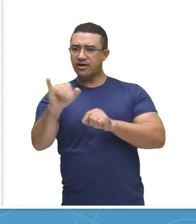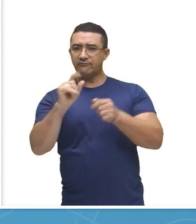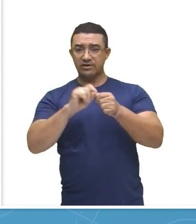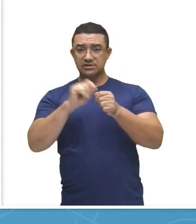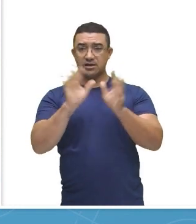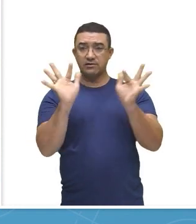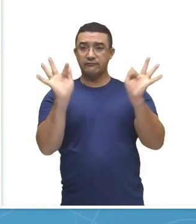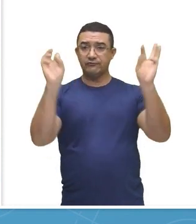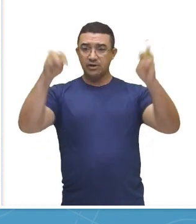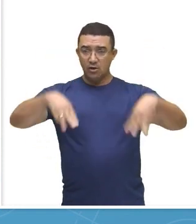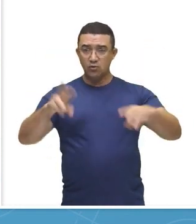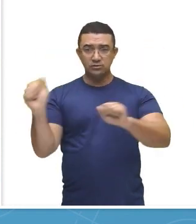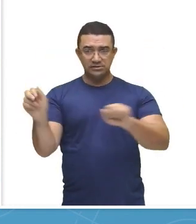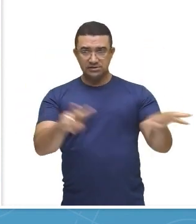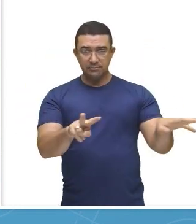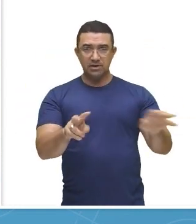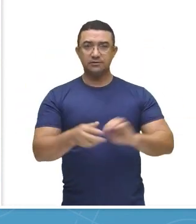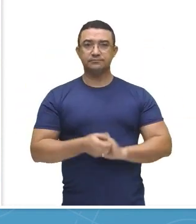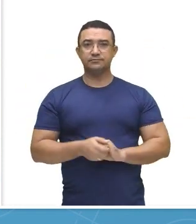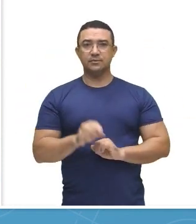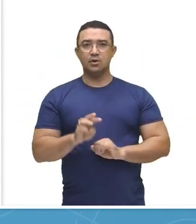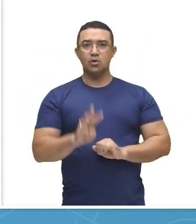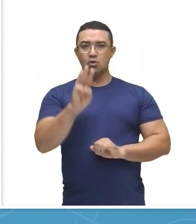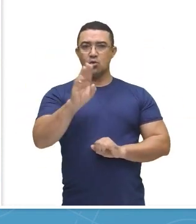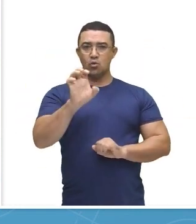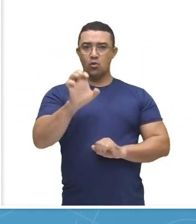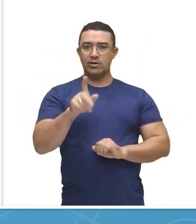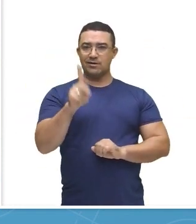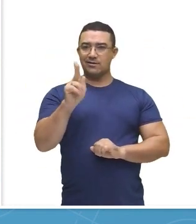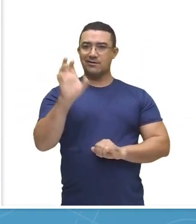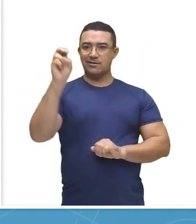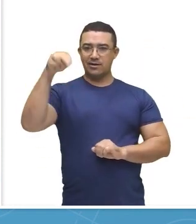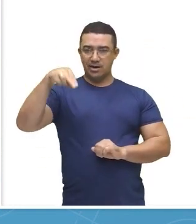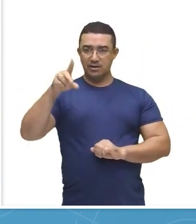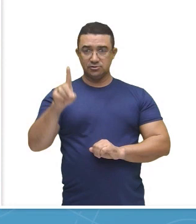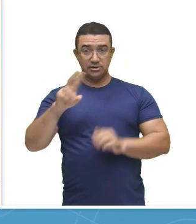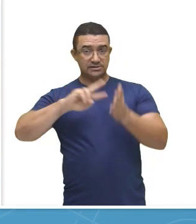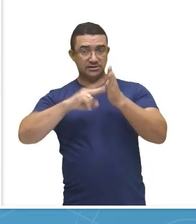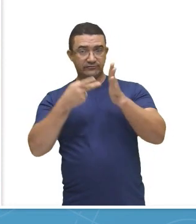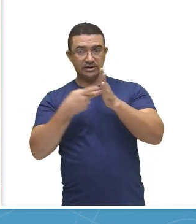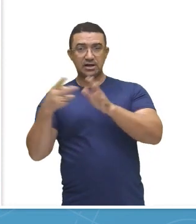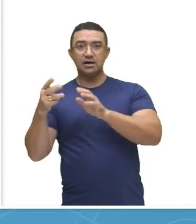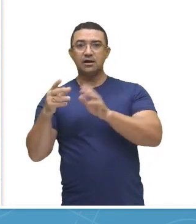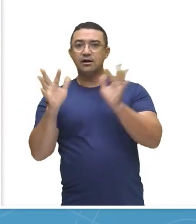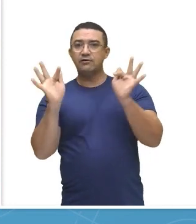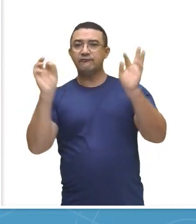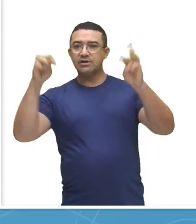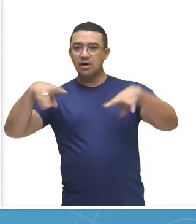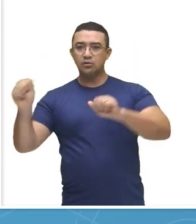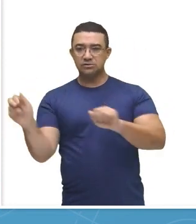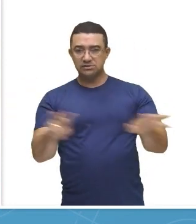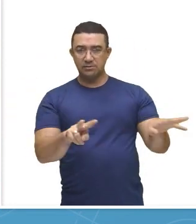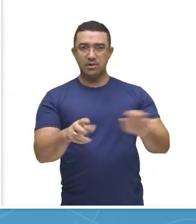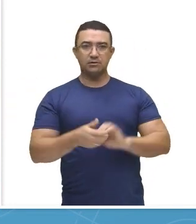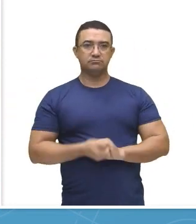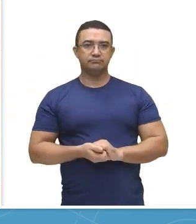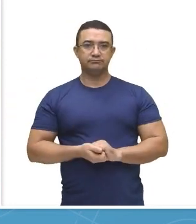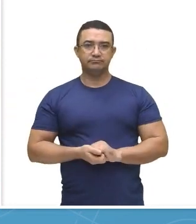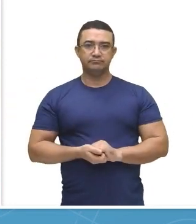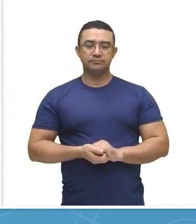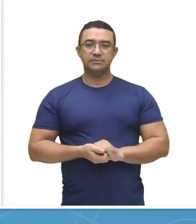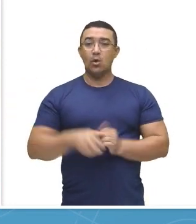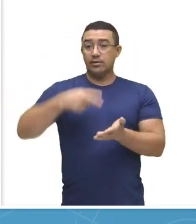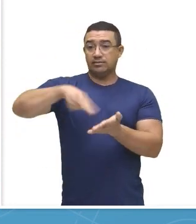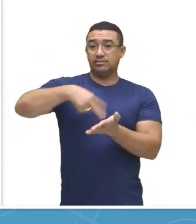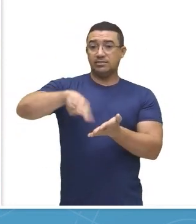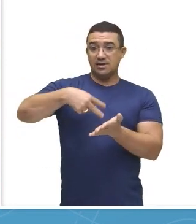final de semana? Weekend é final de semana. Aqui, ó, dance zumba, dance zumba.